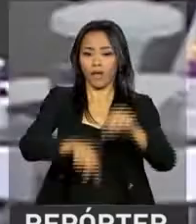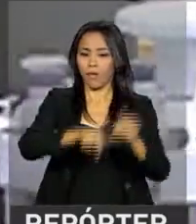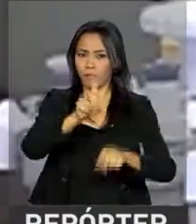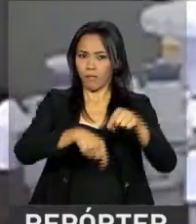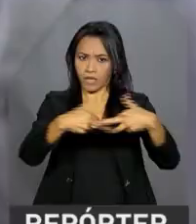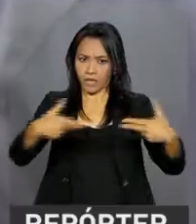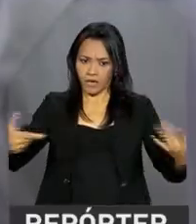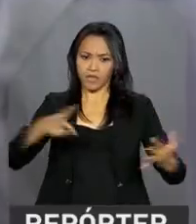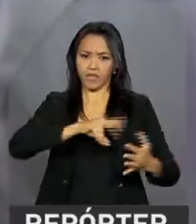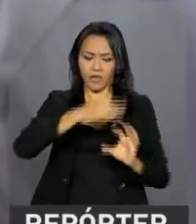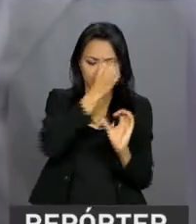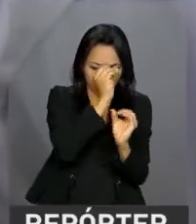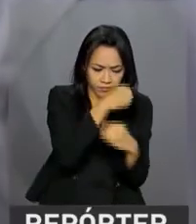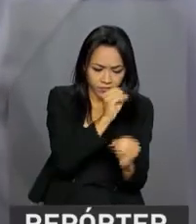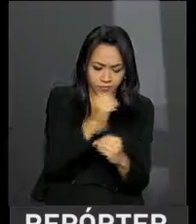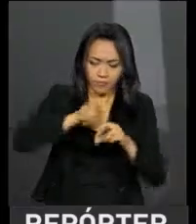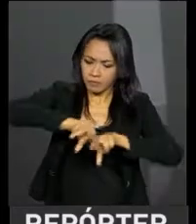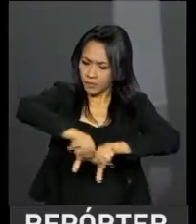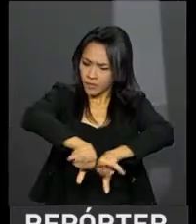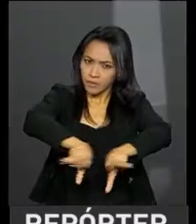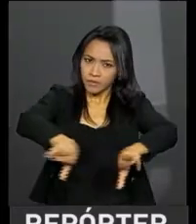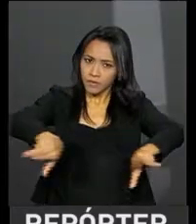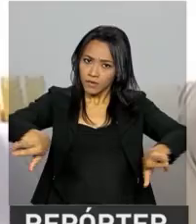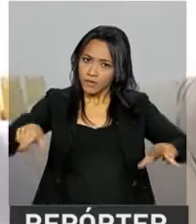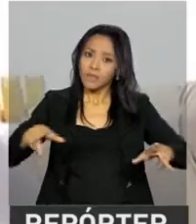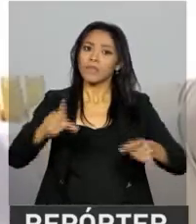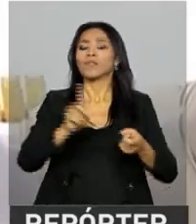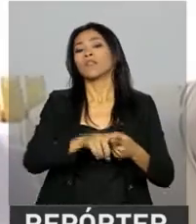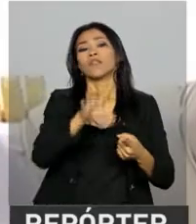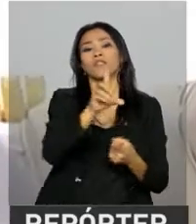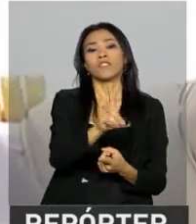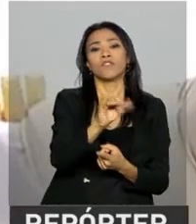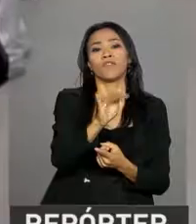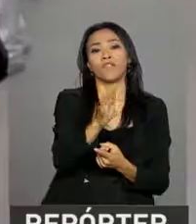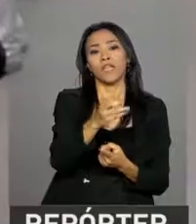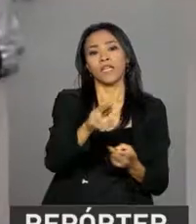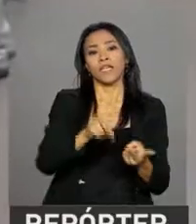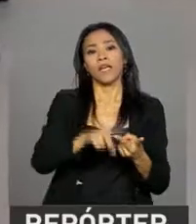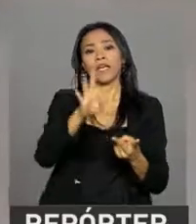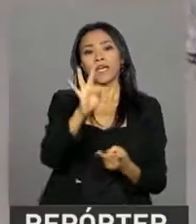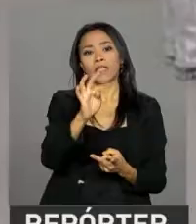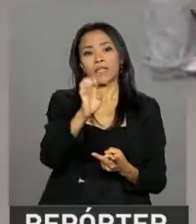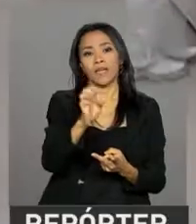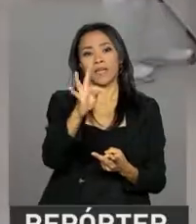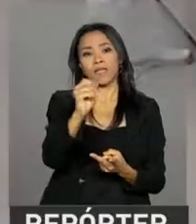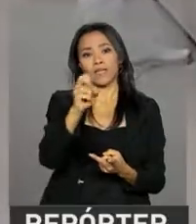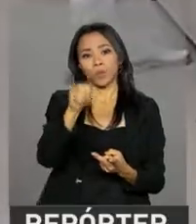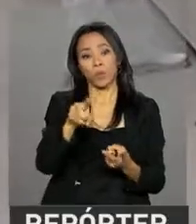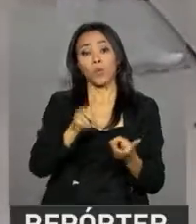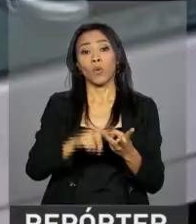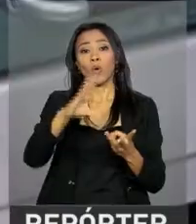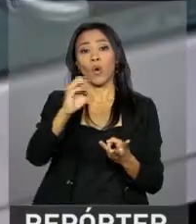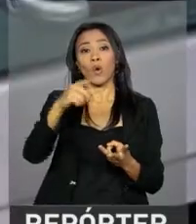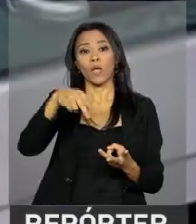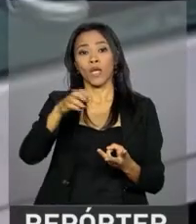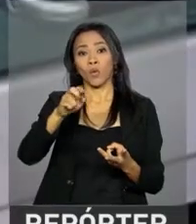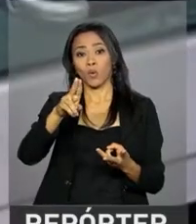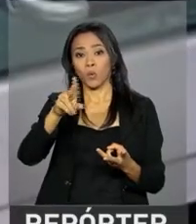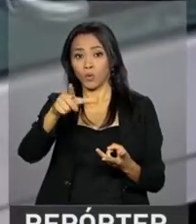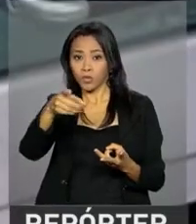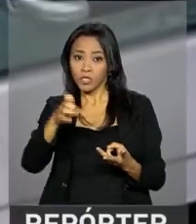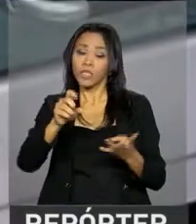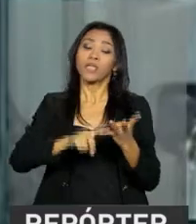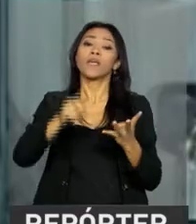nas fábricas de produtos são das vacinas de difteria tétano coqueluche e hepatite b as instalações estão